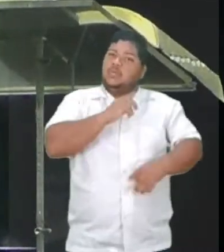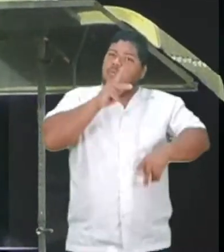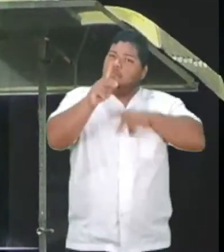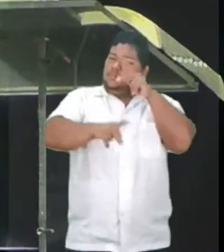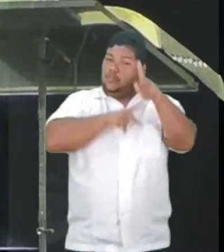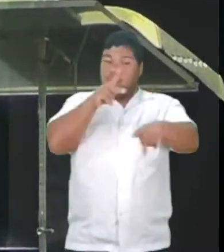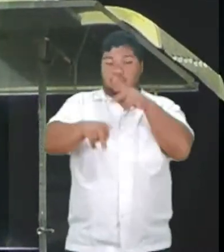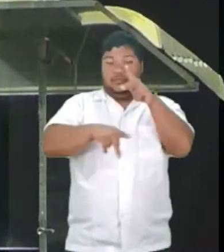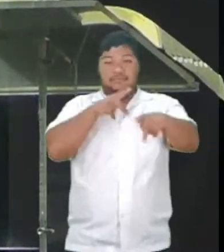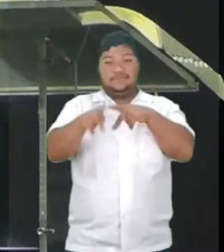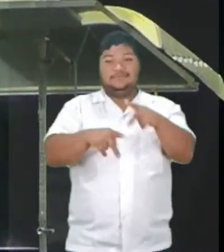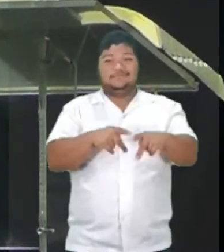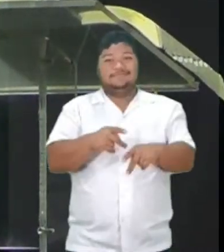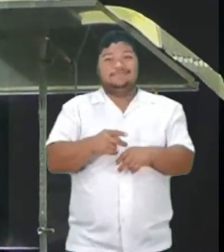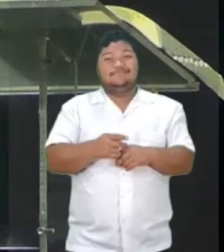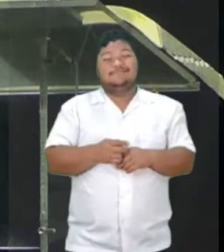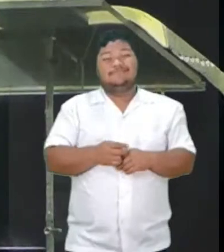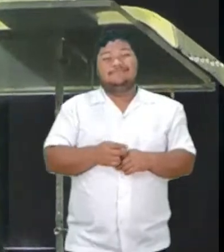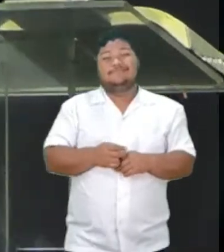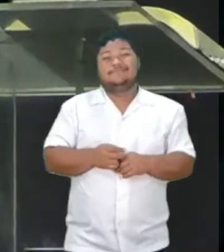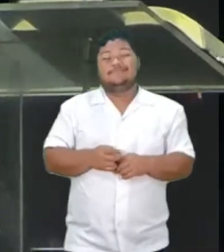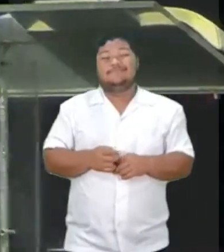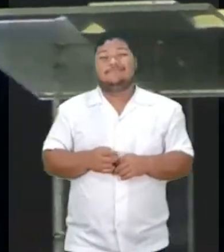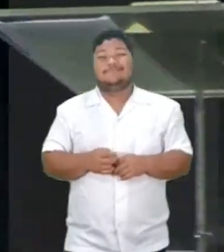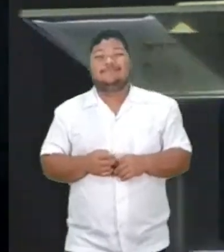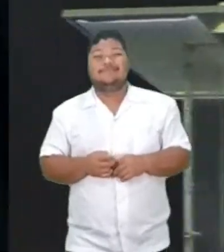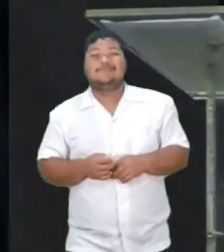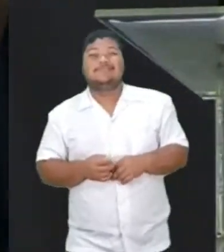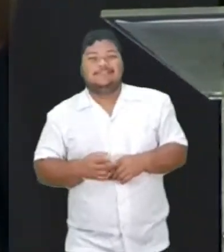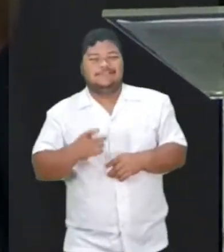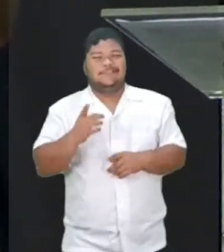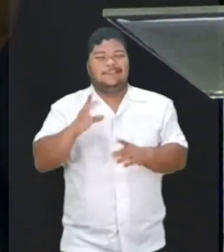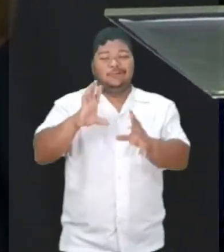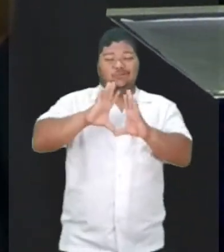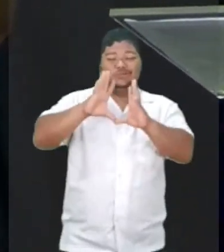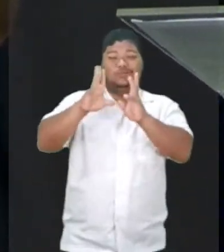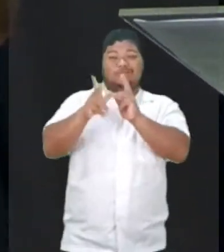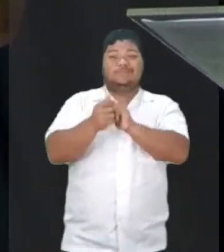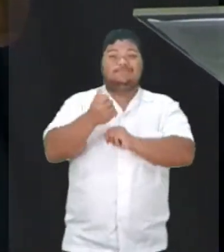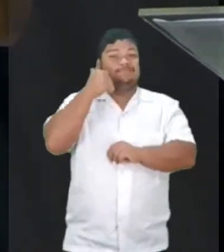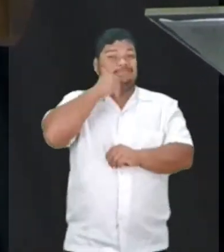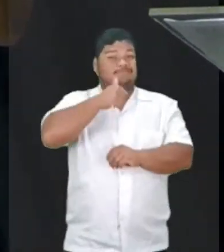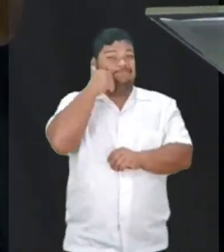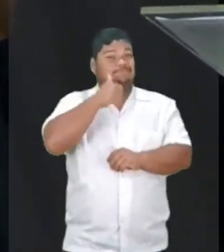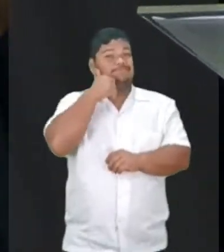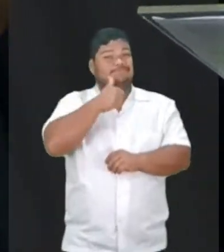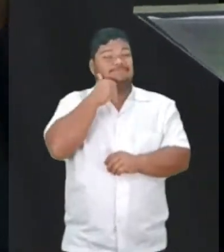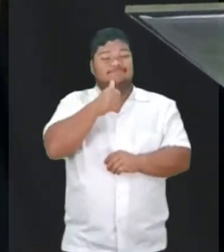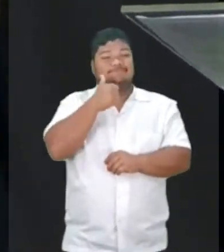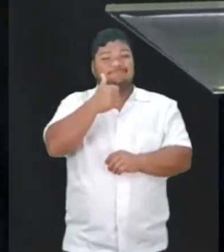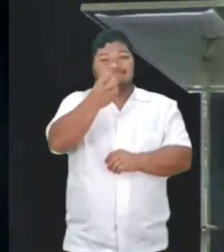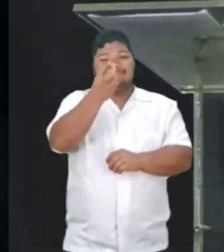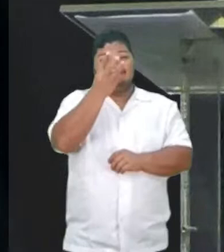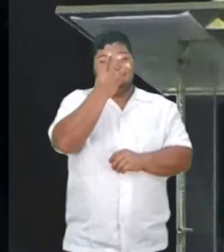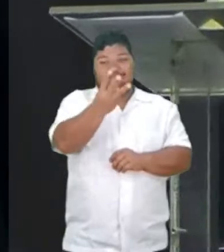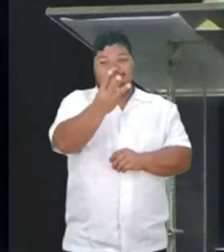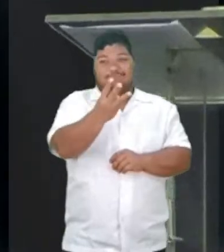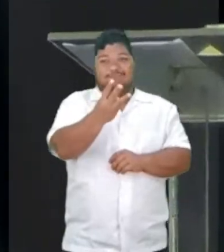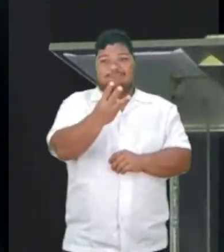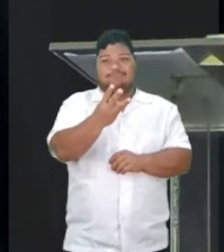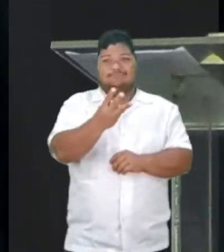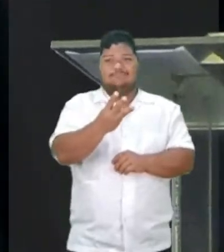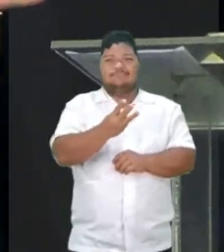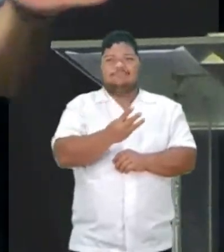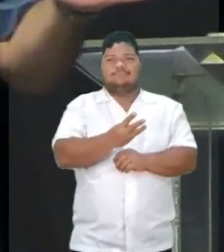humanidade, somos resultado de 3 mulheres. 3 mulheres. Tem algum episódio